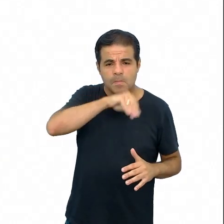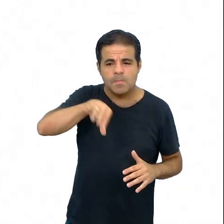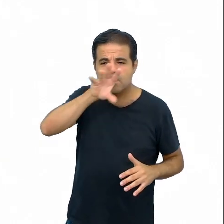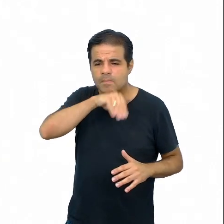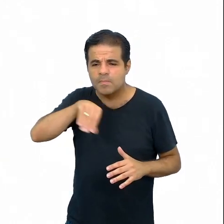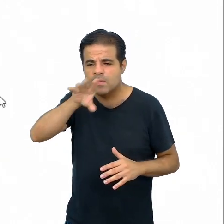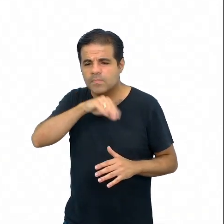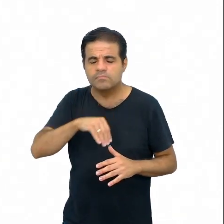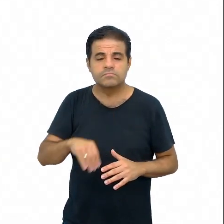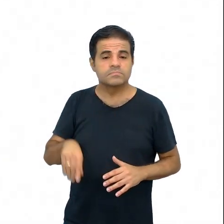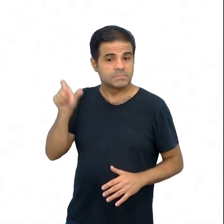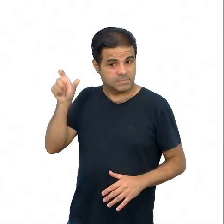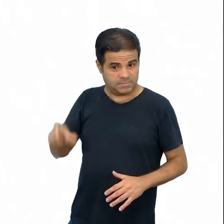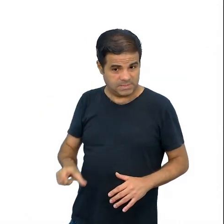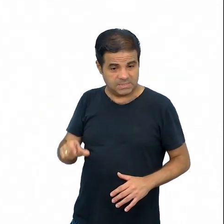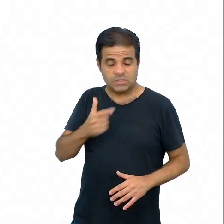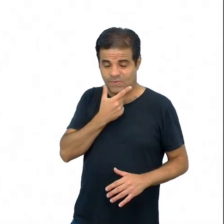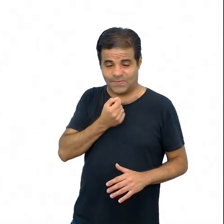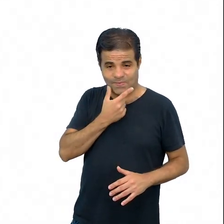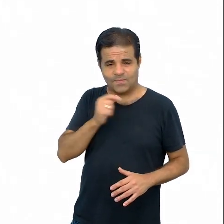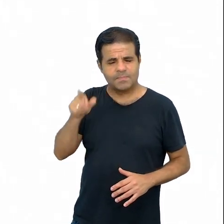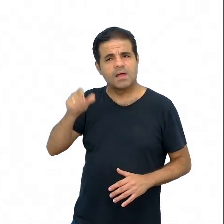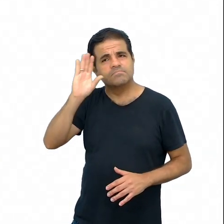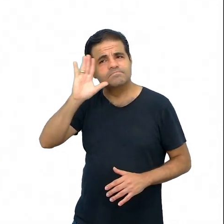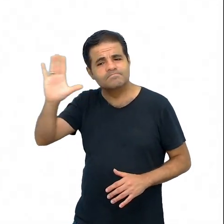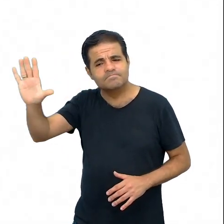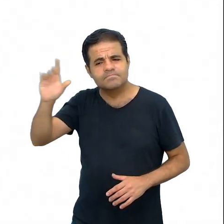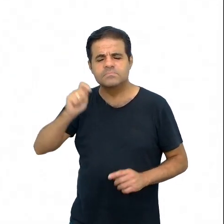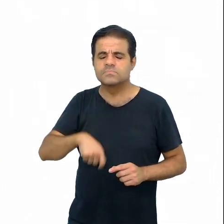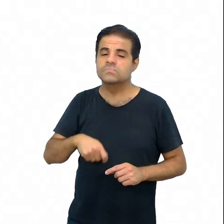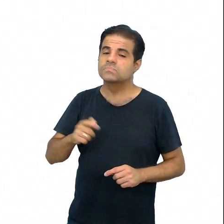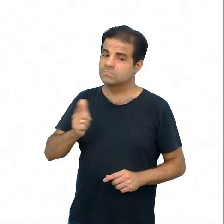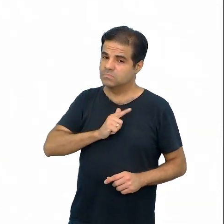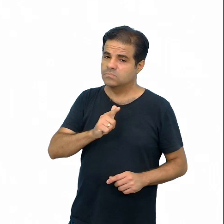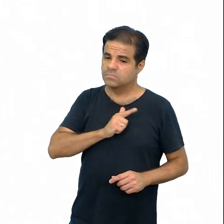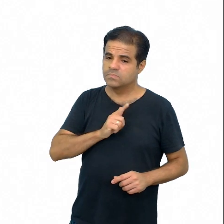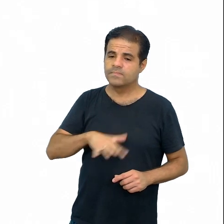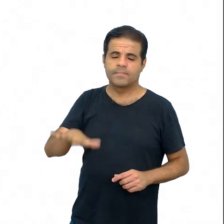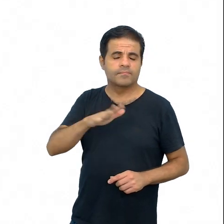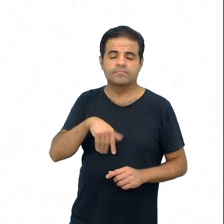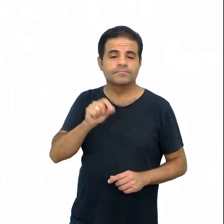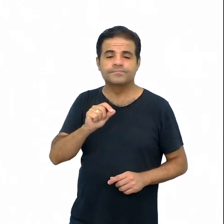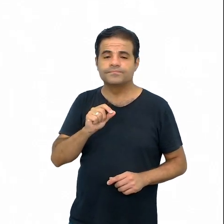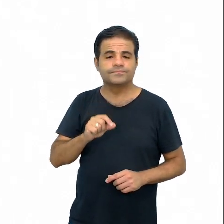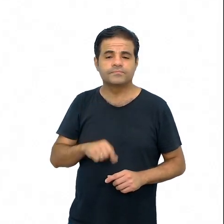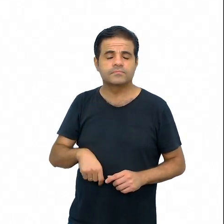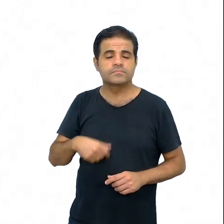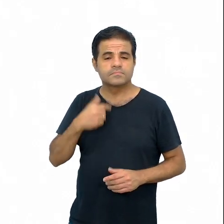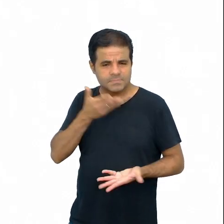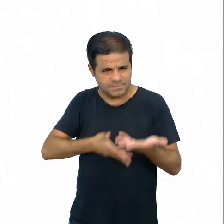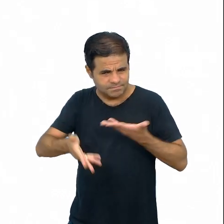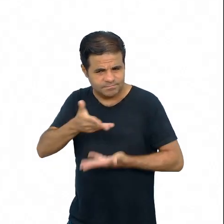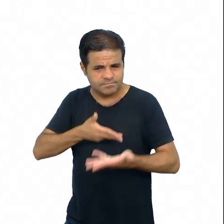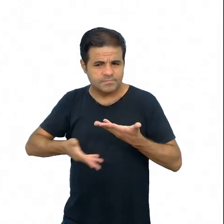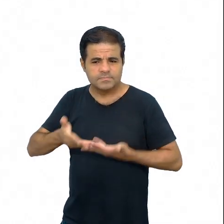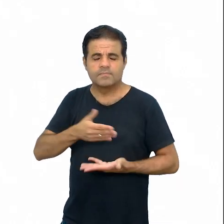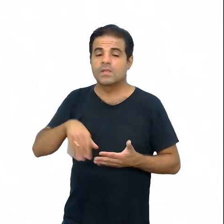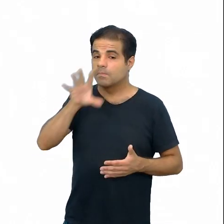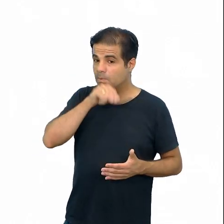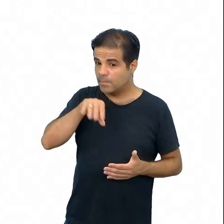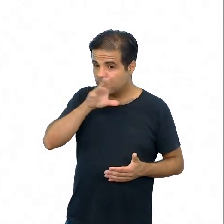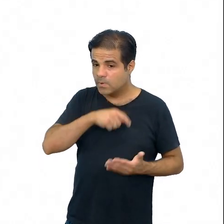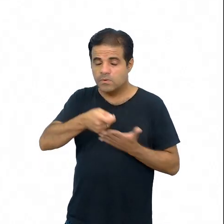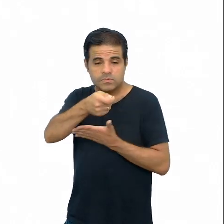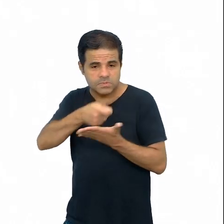oralidade, para Marcuski, as reflexões que nós podemos ter aqui acerca da relação entre a oralidade e